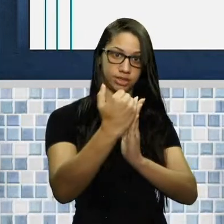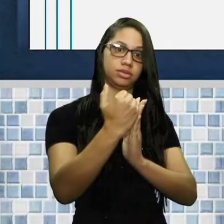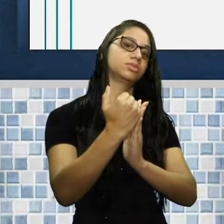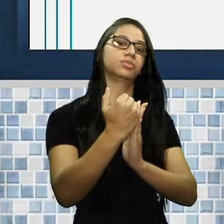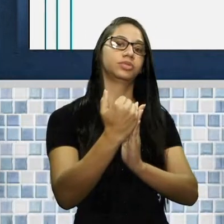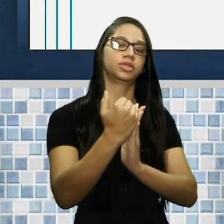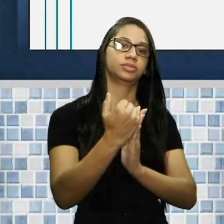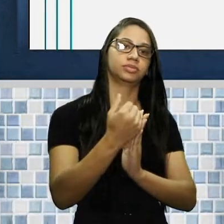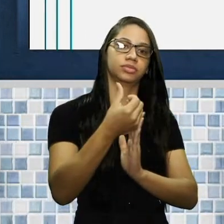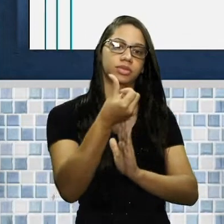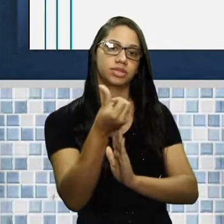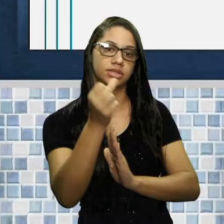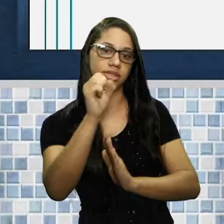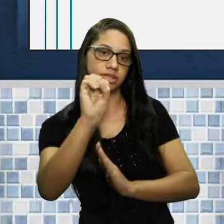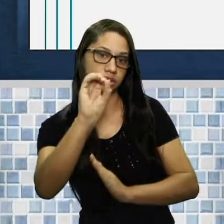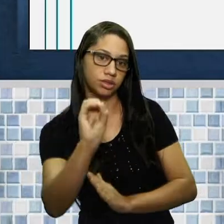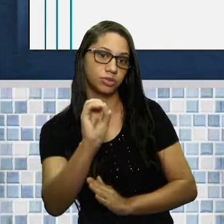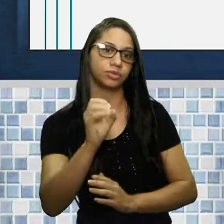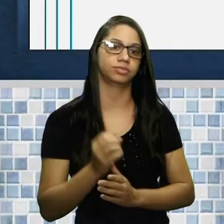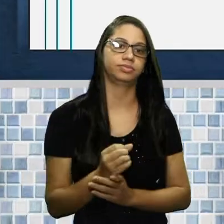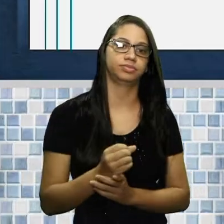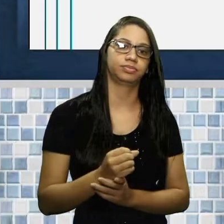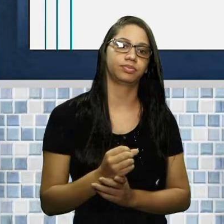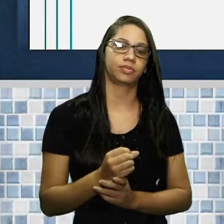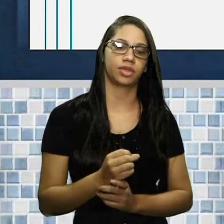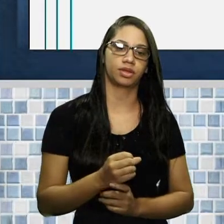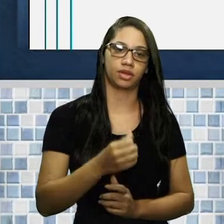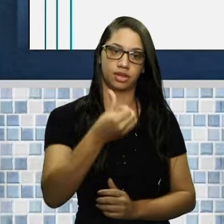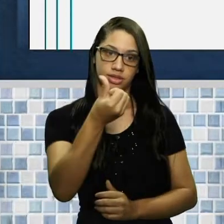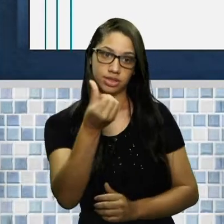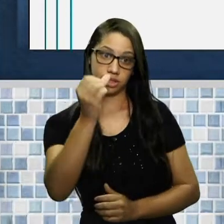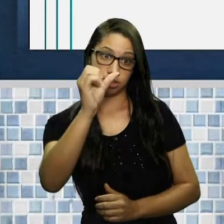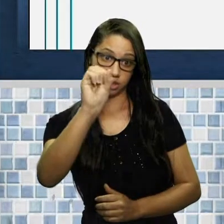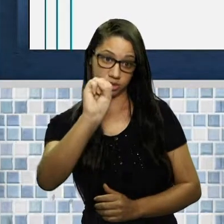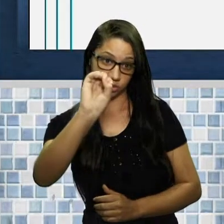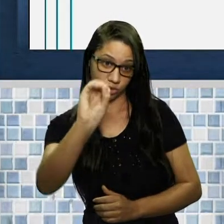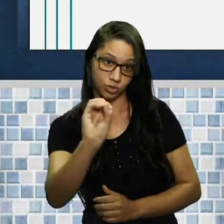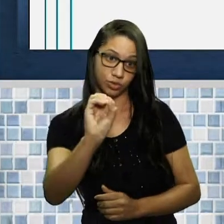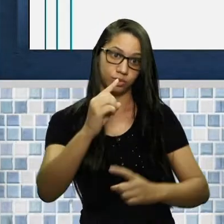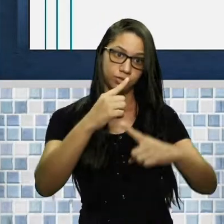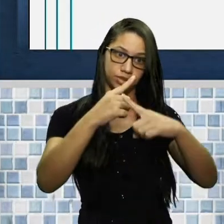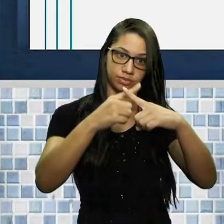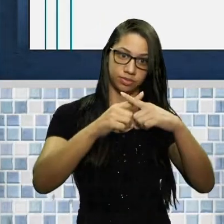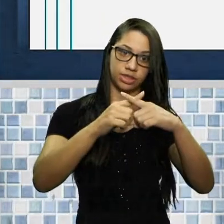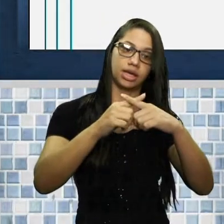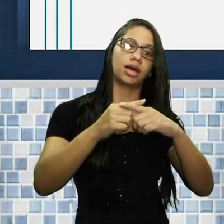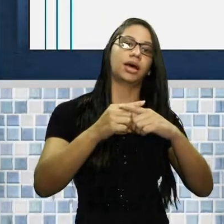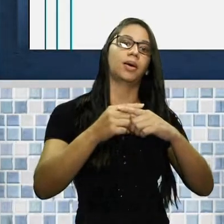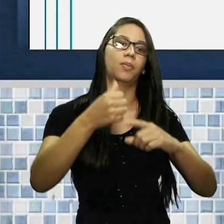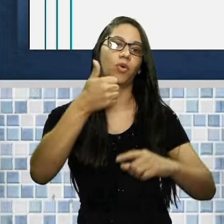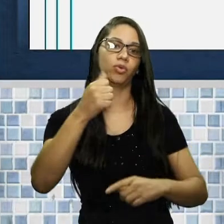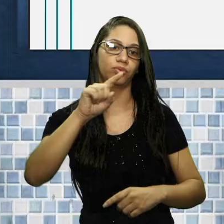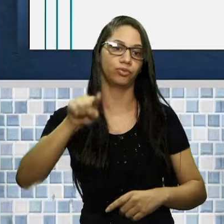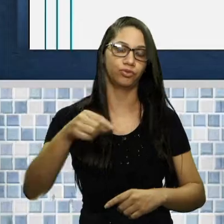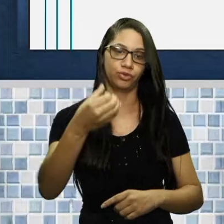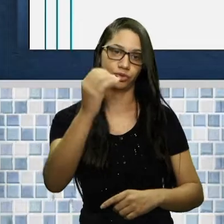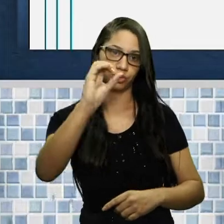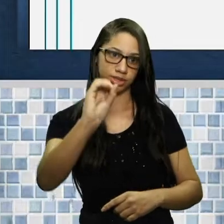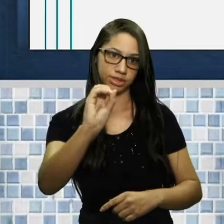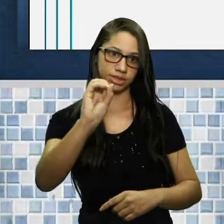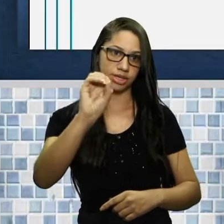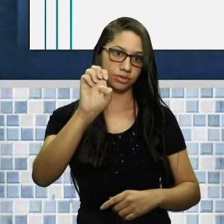do 680. Então, agora eu vou pegar o 680 e multiplicar por 1,05, que nós vamos